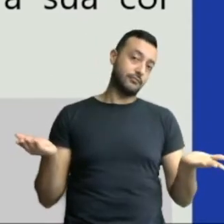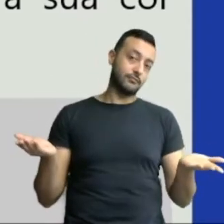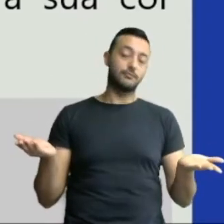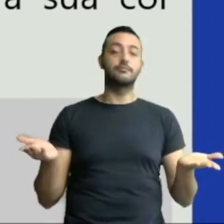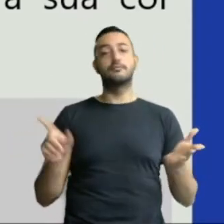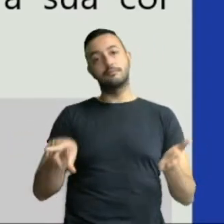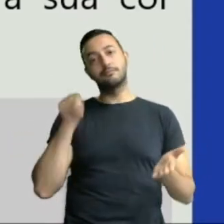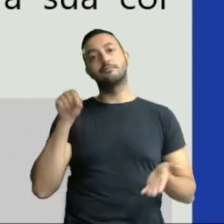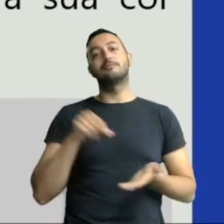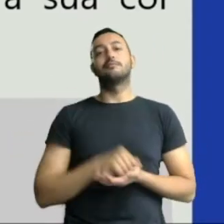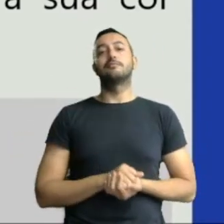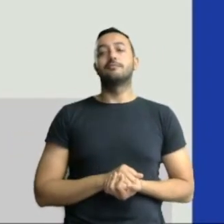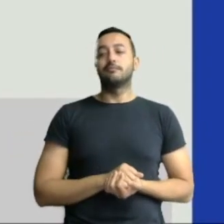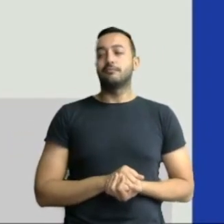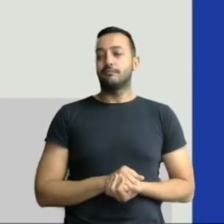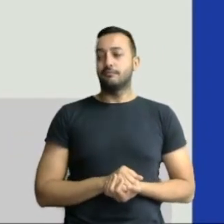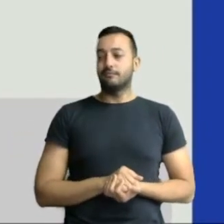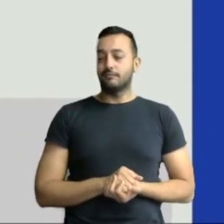verde, certo?